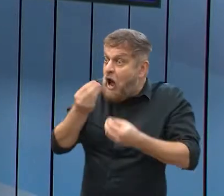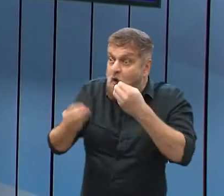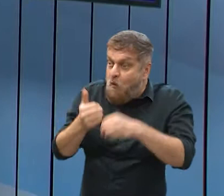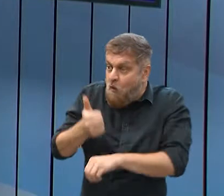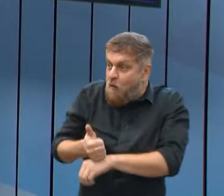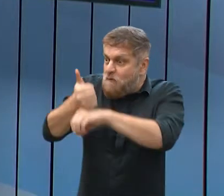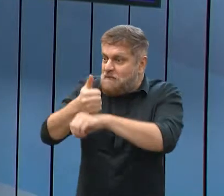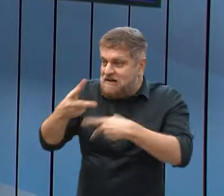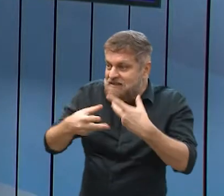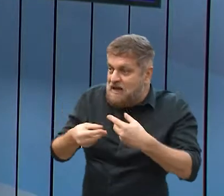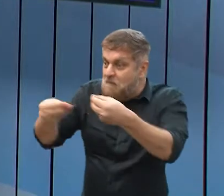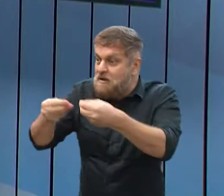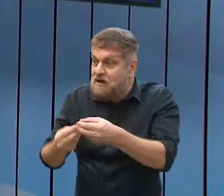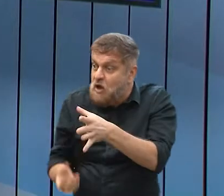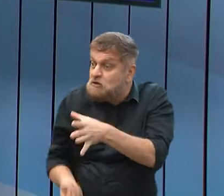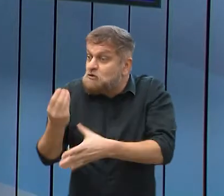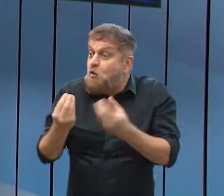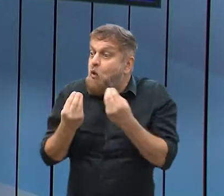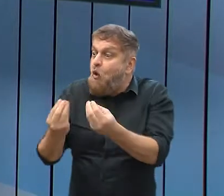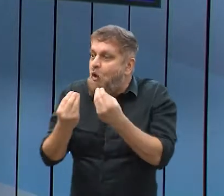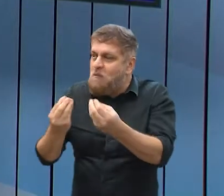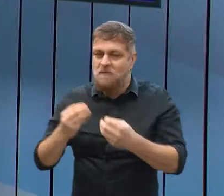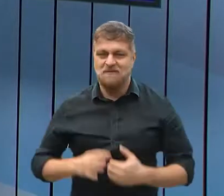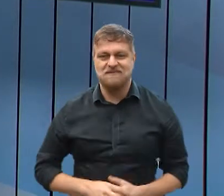como foi que surgiu, onde surgiu.